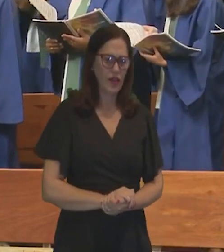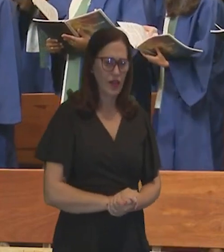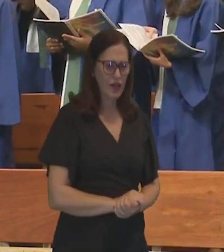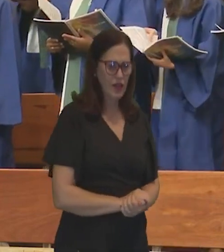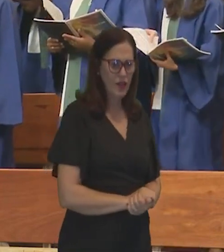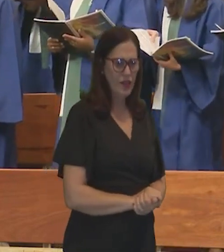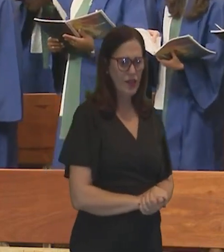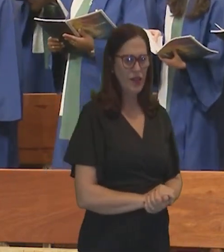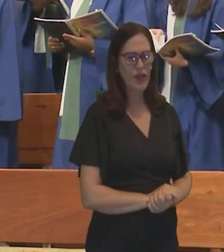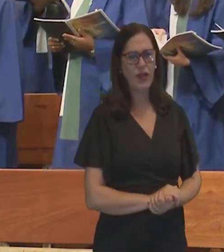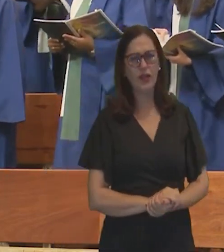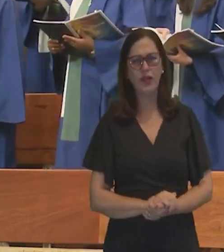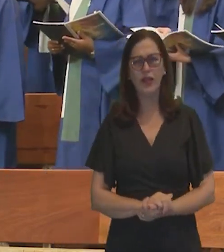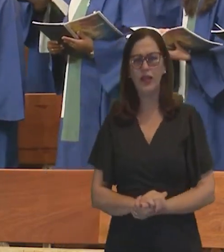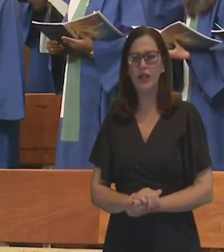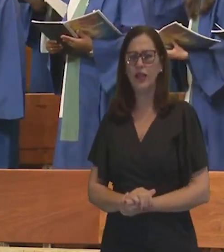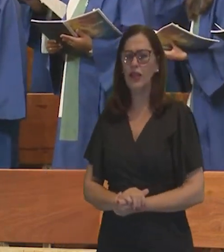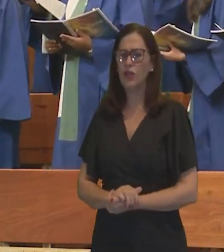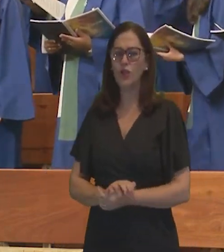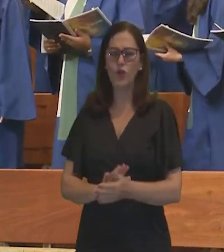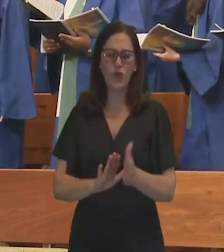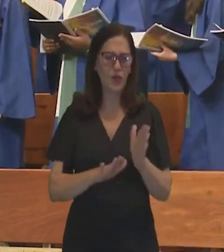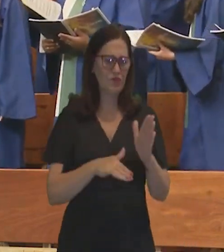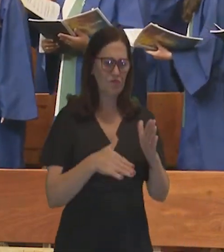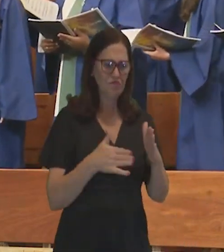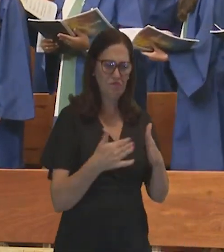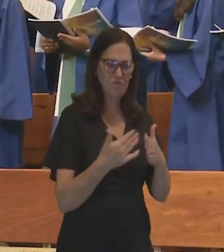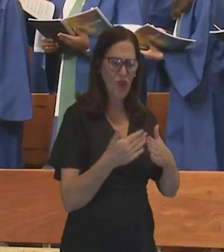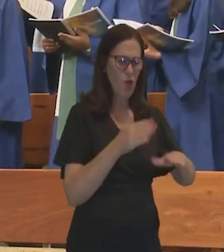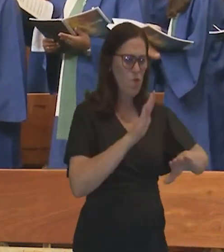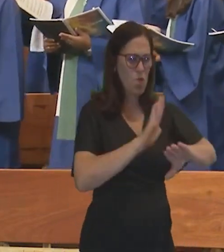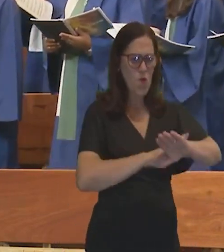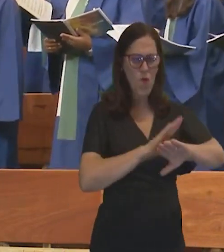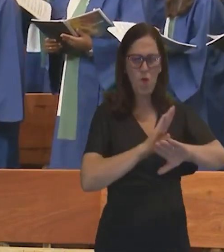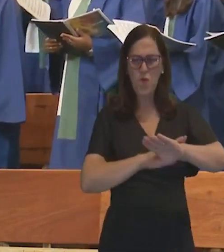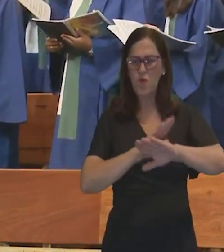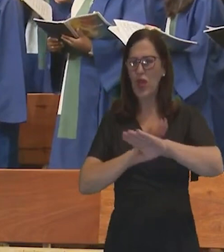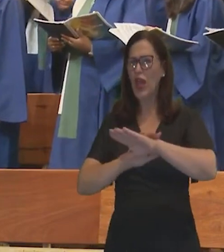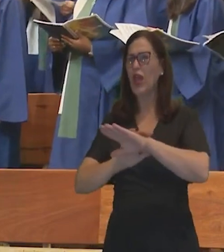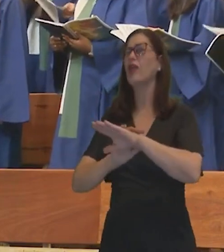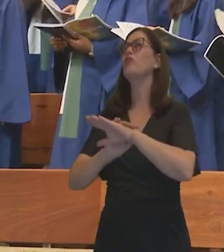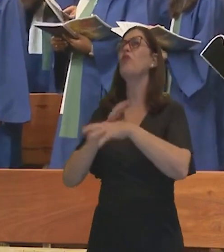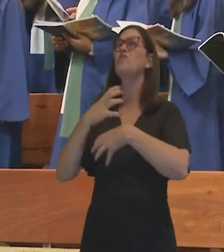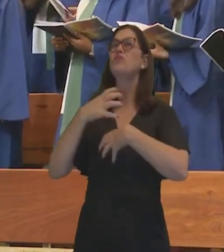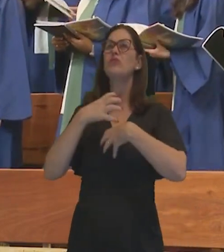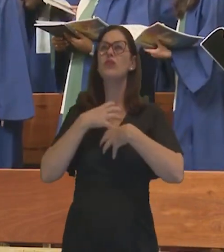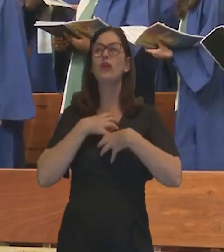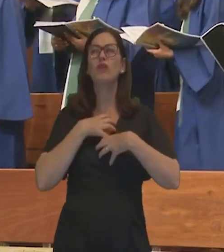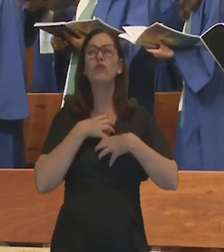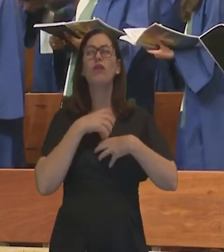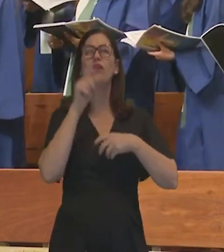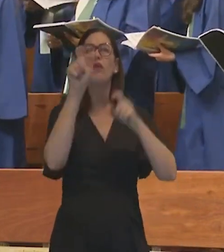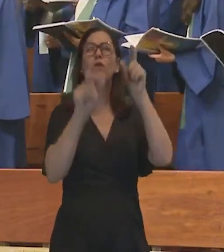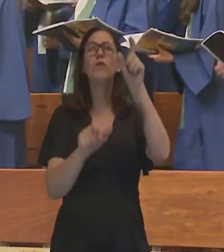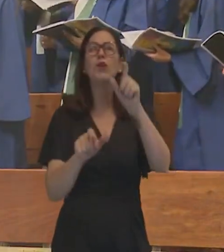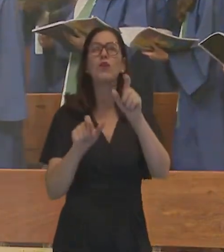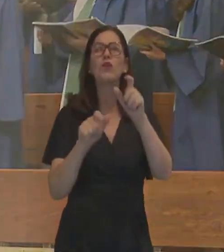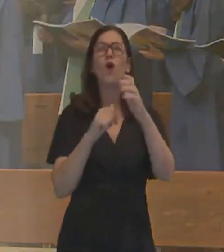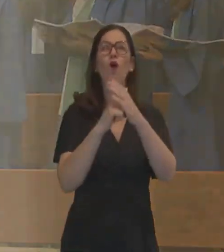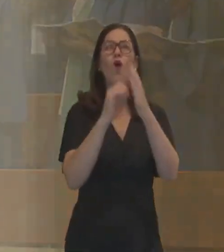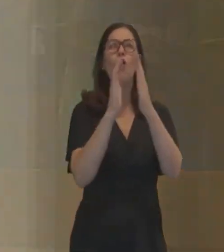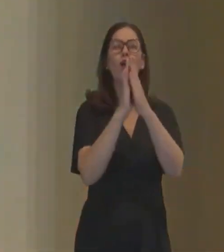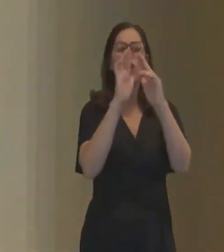poderosas são as mãos me guiando e dando proteção eu